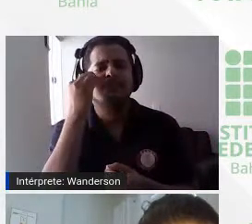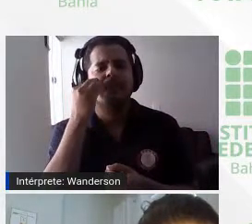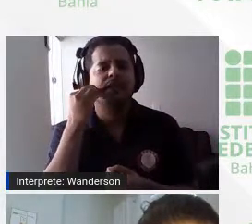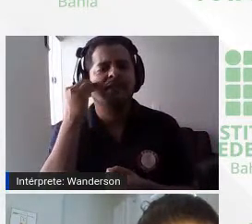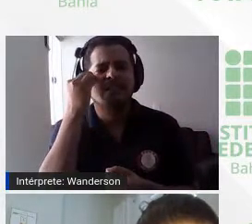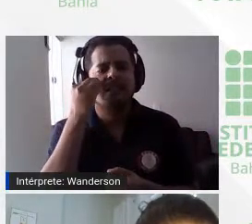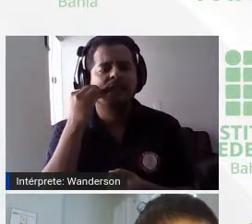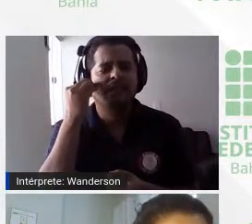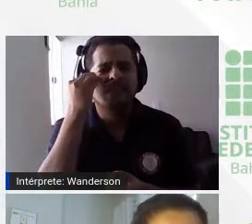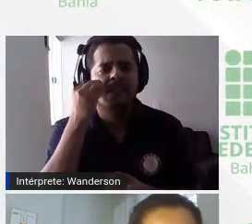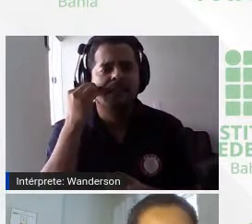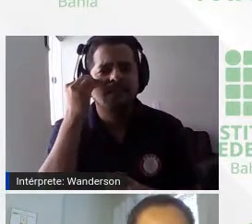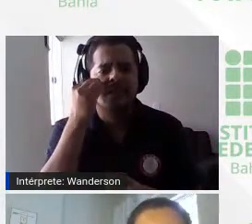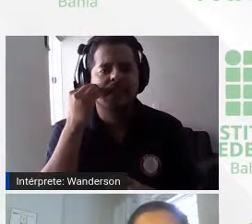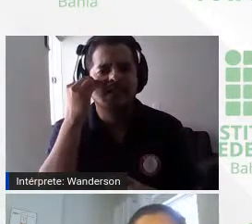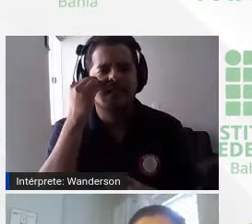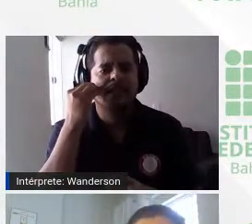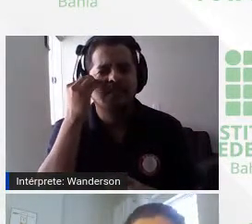experiências